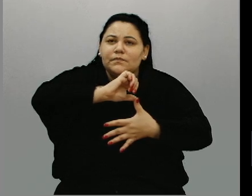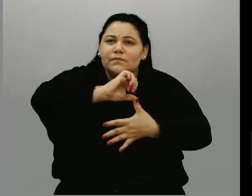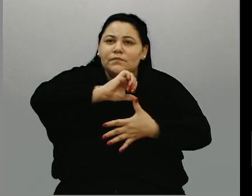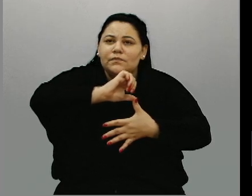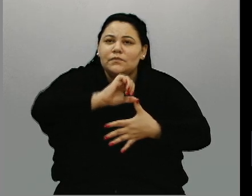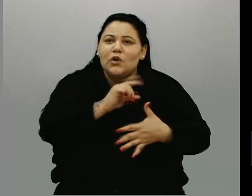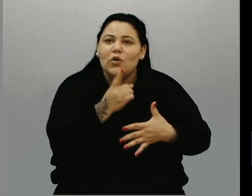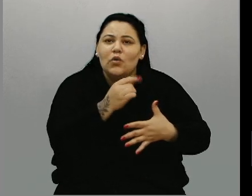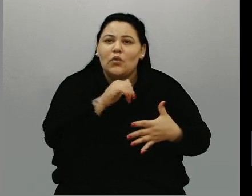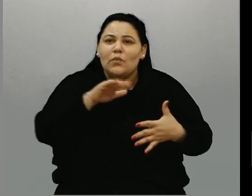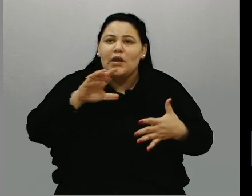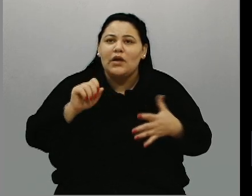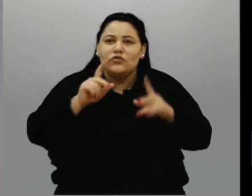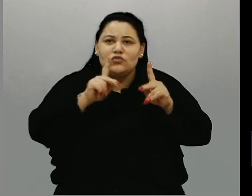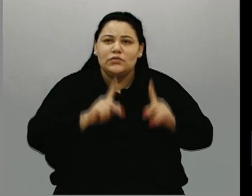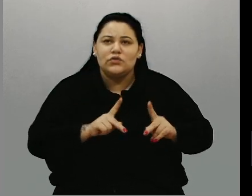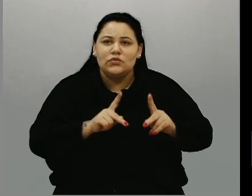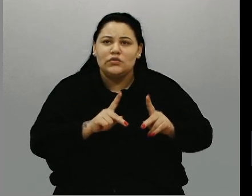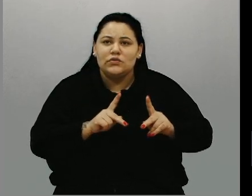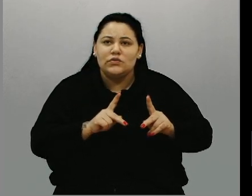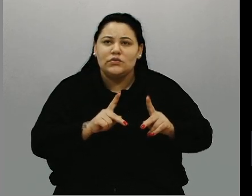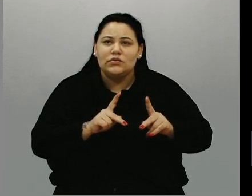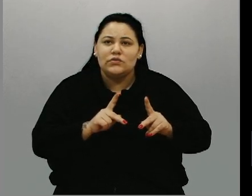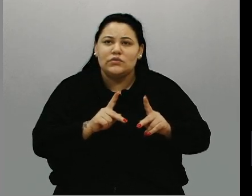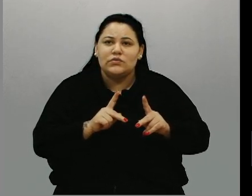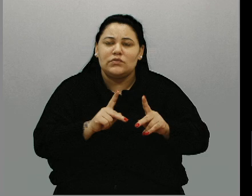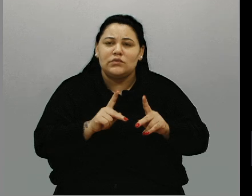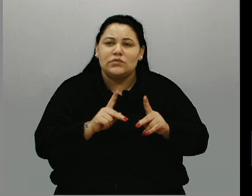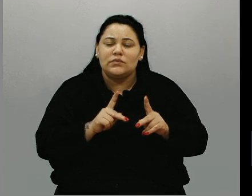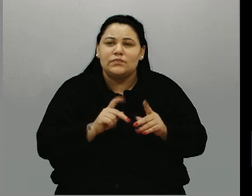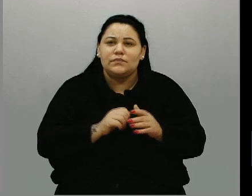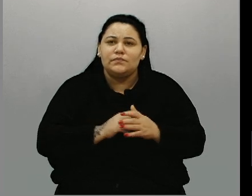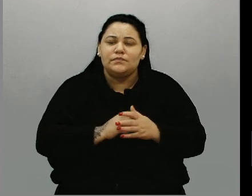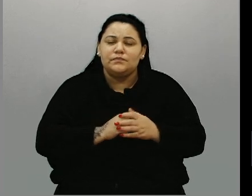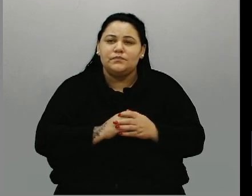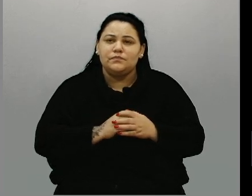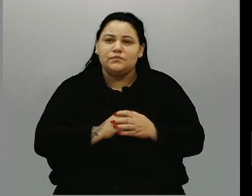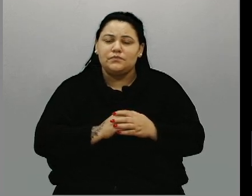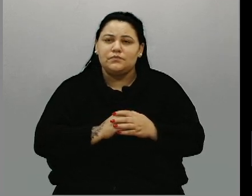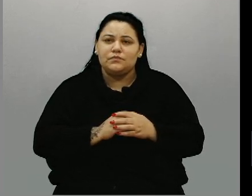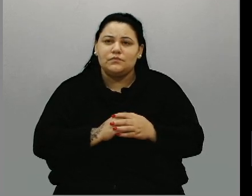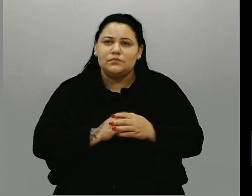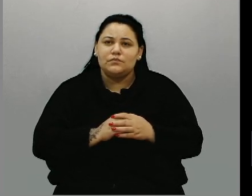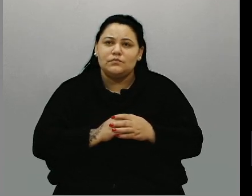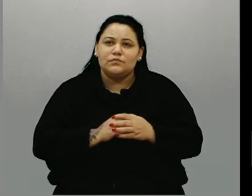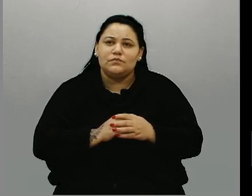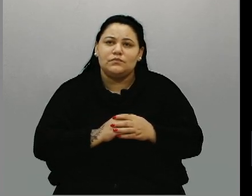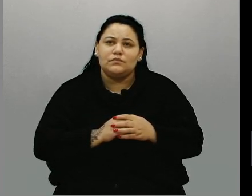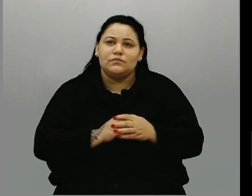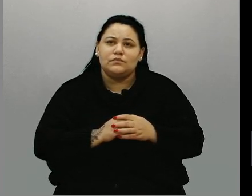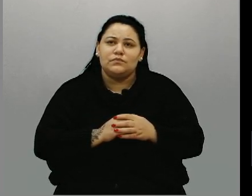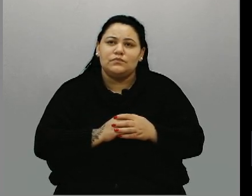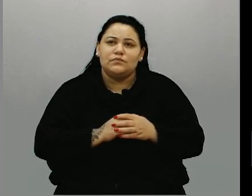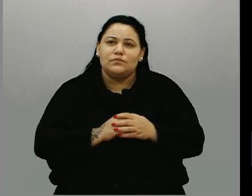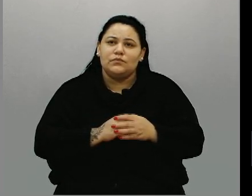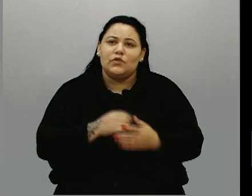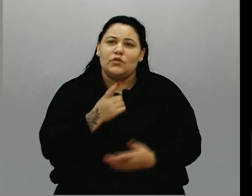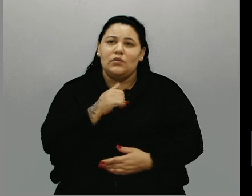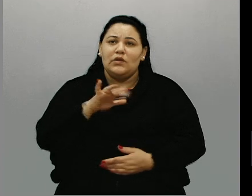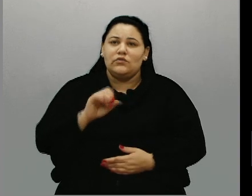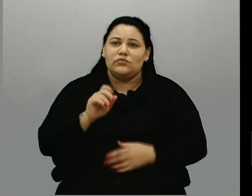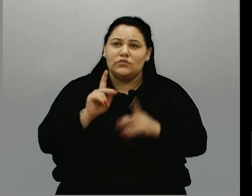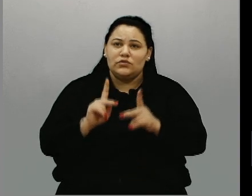milhão de pessoas no Brasil ainda falam alemão, né? Mais do que em qualquer outro